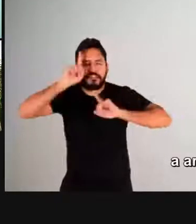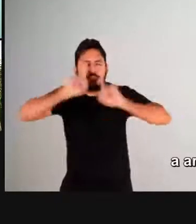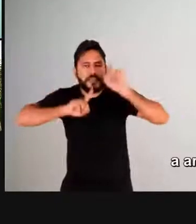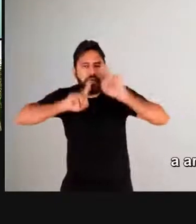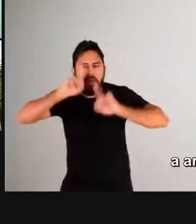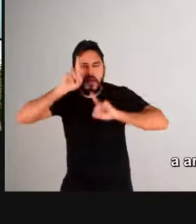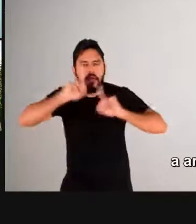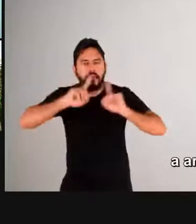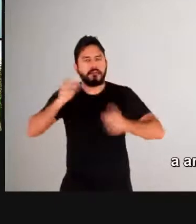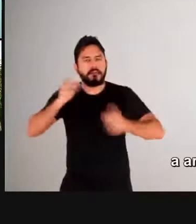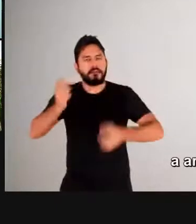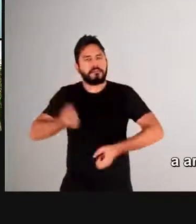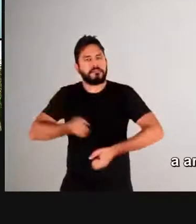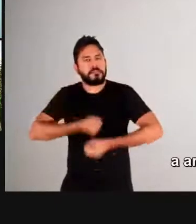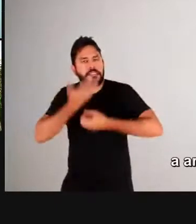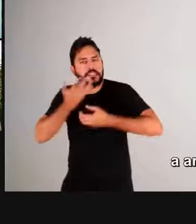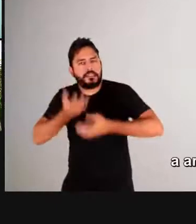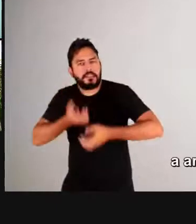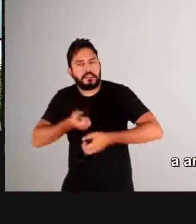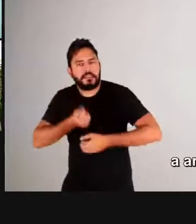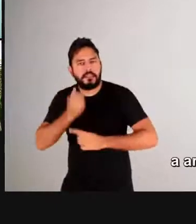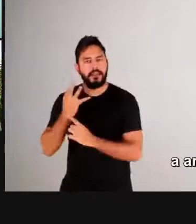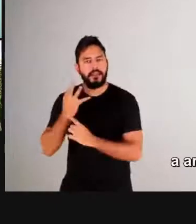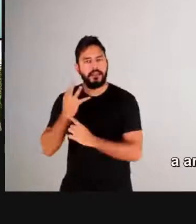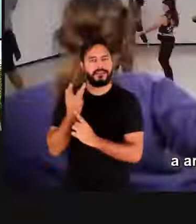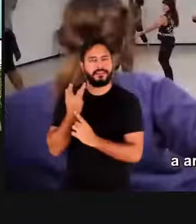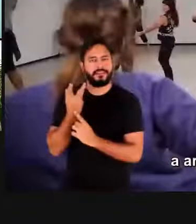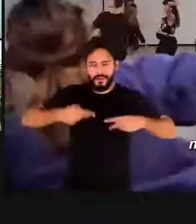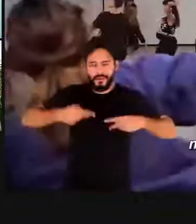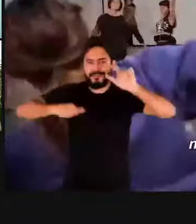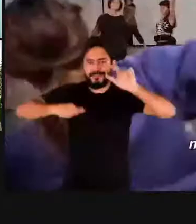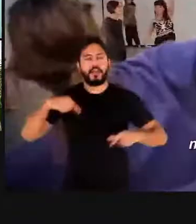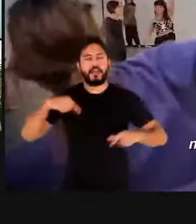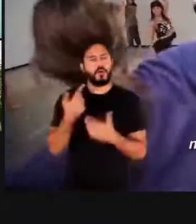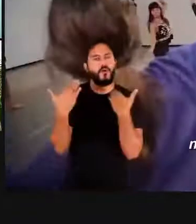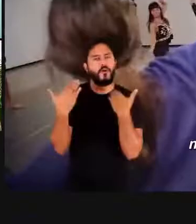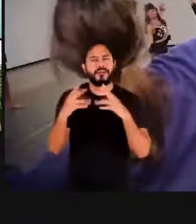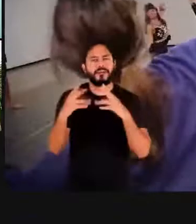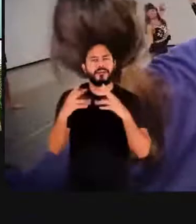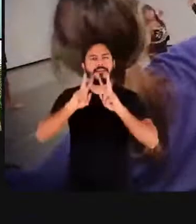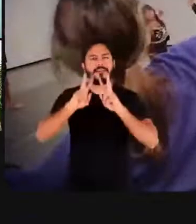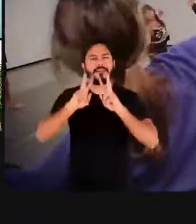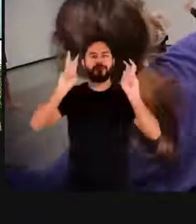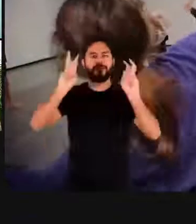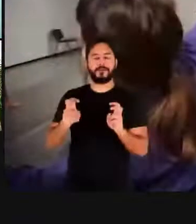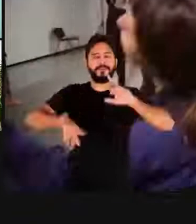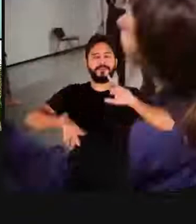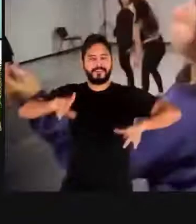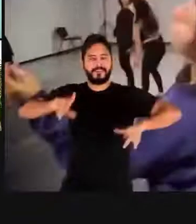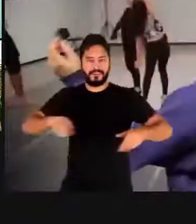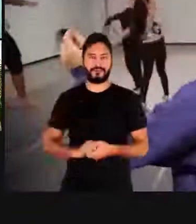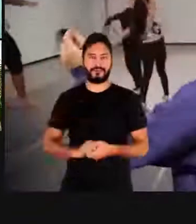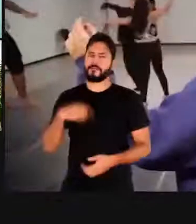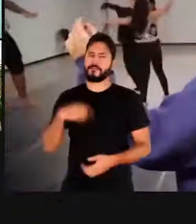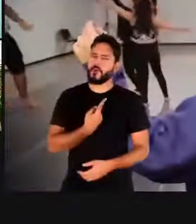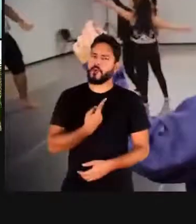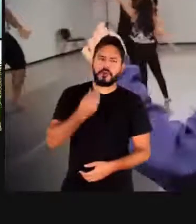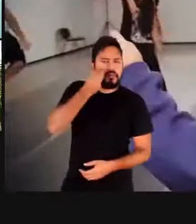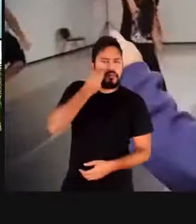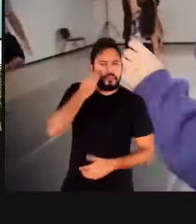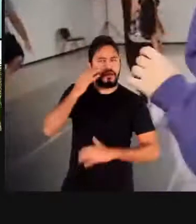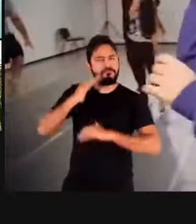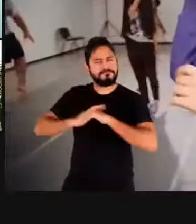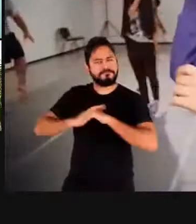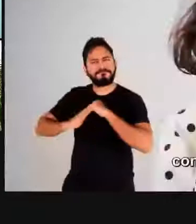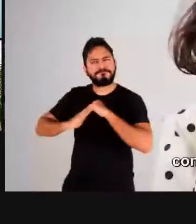as diferentes estéticas, manifestações artísticas do ser humano para a gente falar sobre a diversidade, para a gente